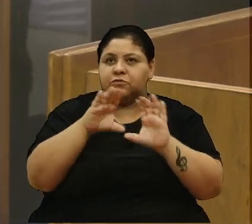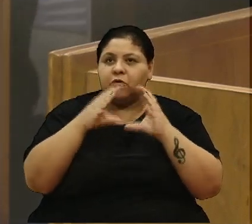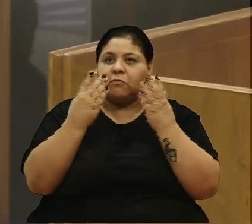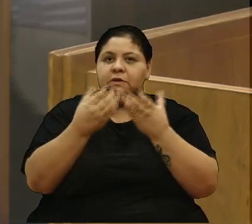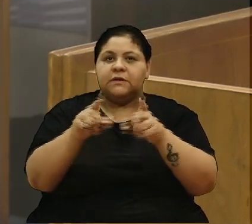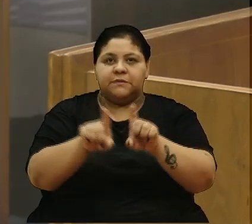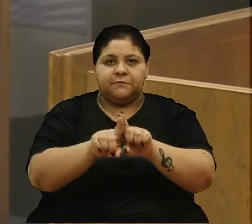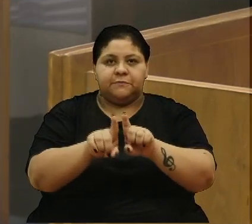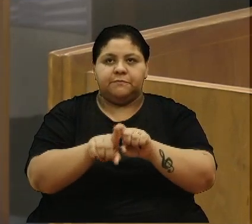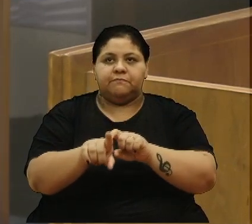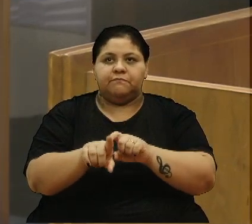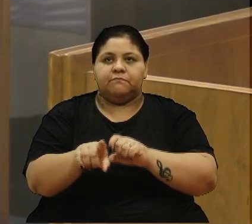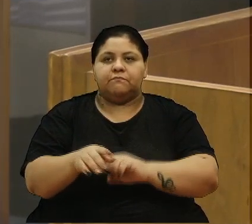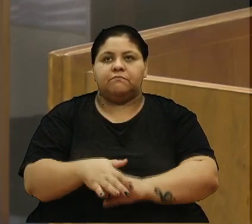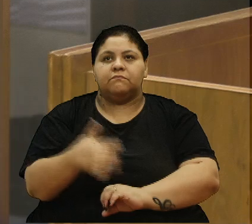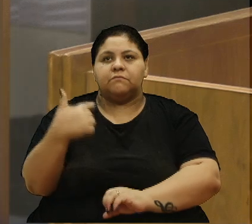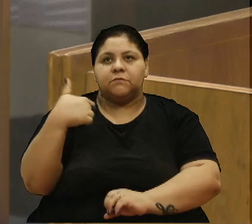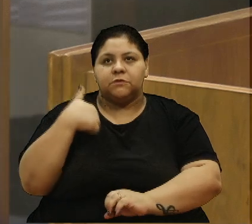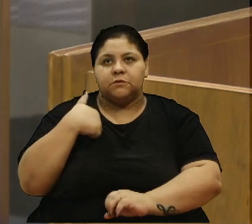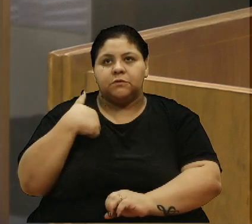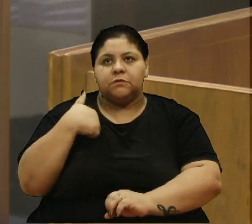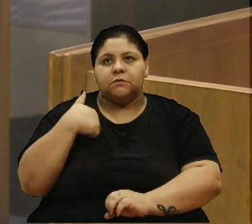comunidade. Eu